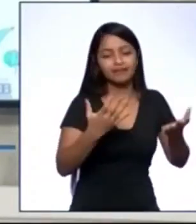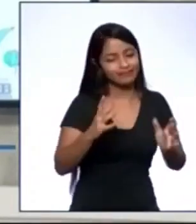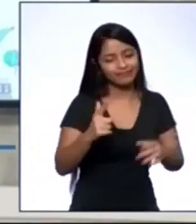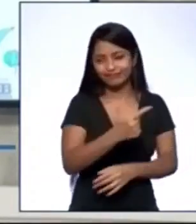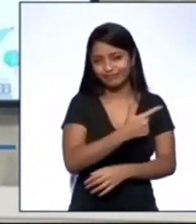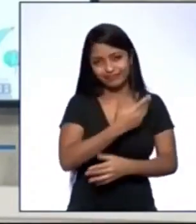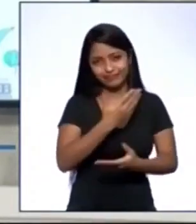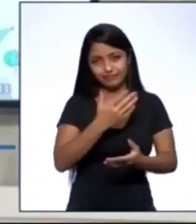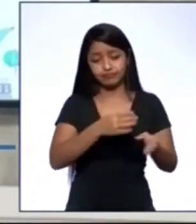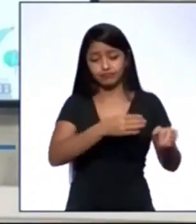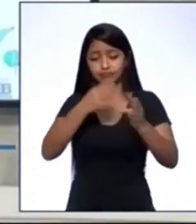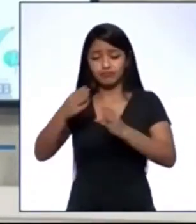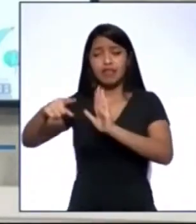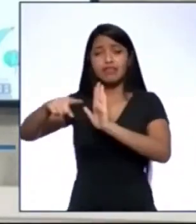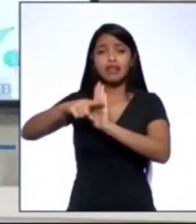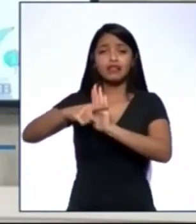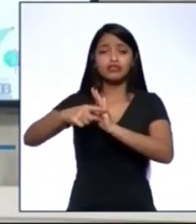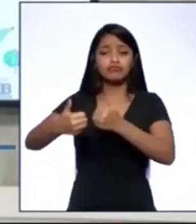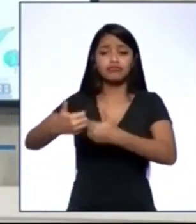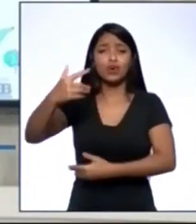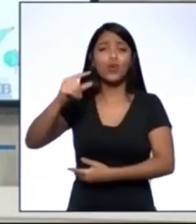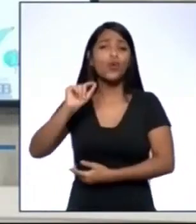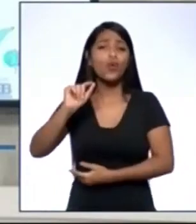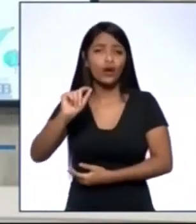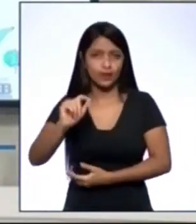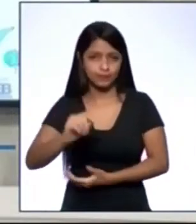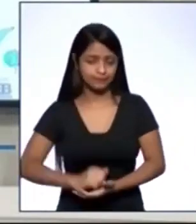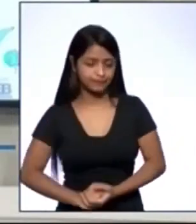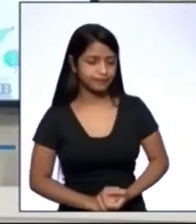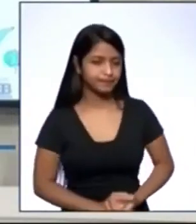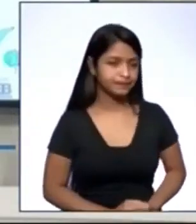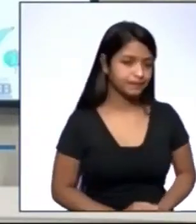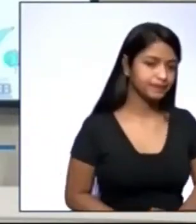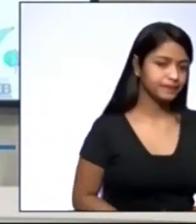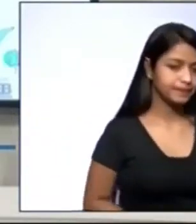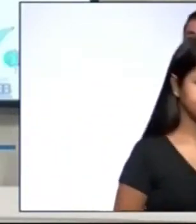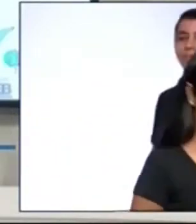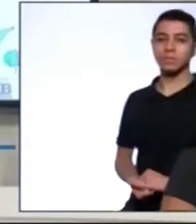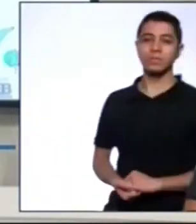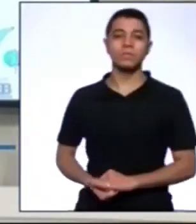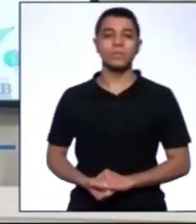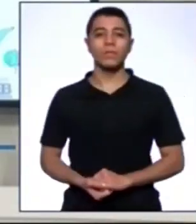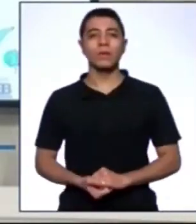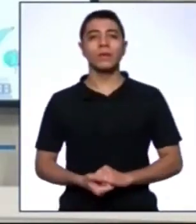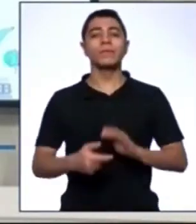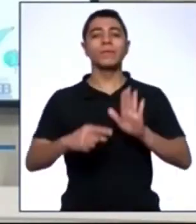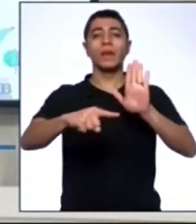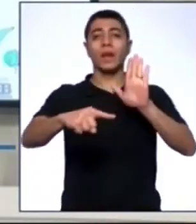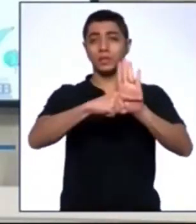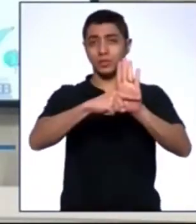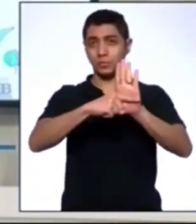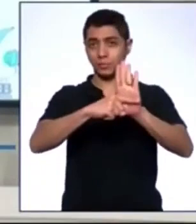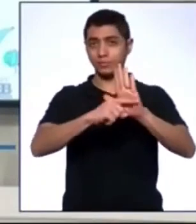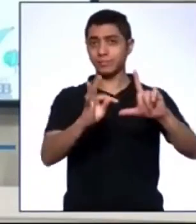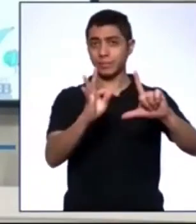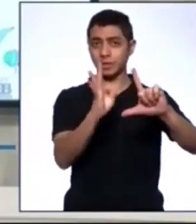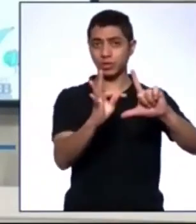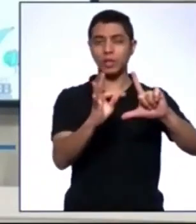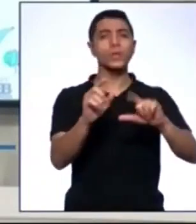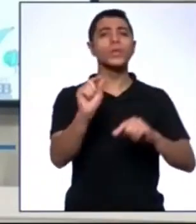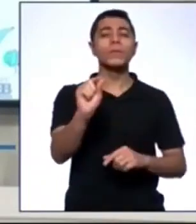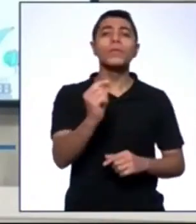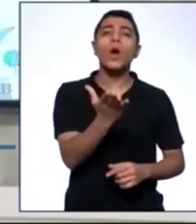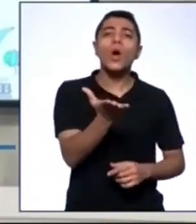tem em relação aos pontos negativos são perguntas que são feitas assim. Qual é o grau de segurança que os